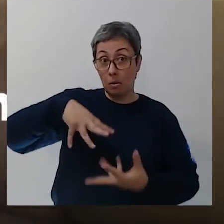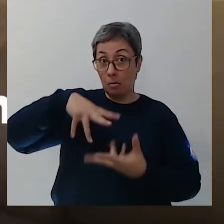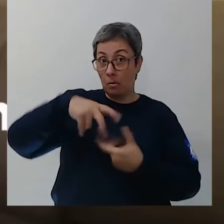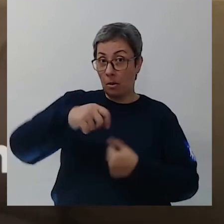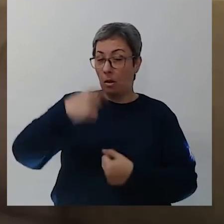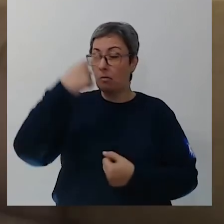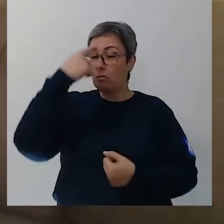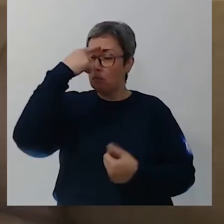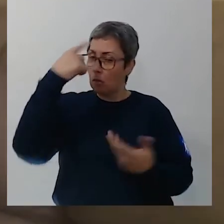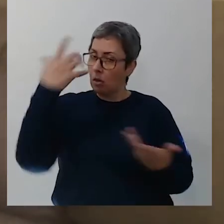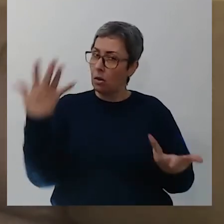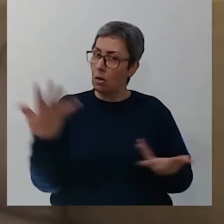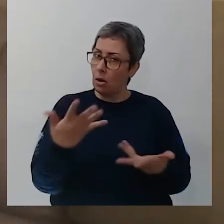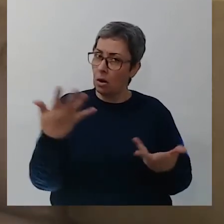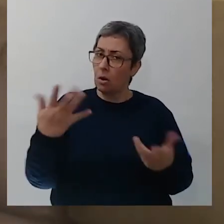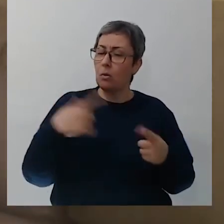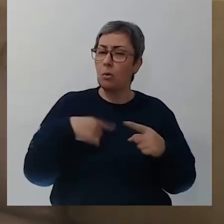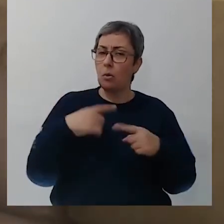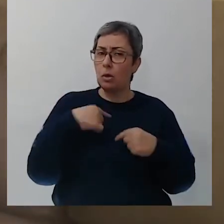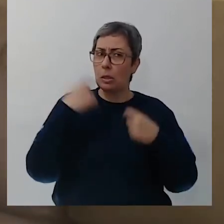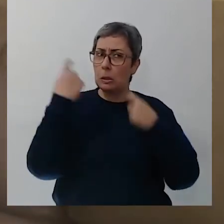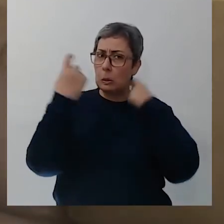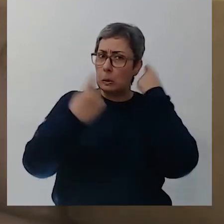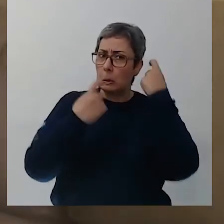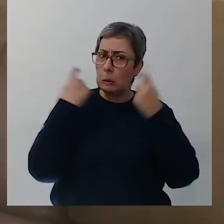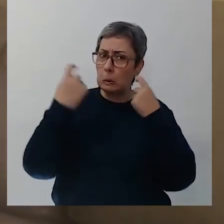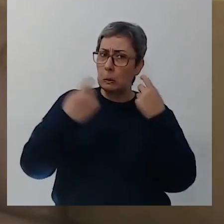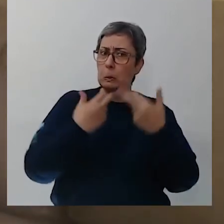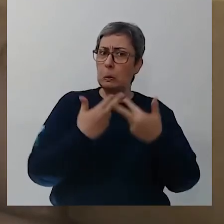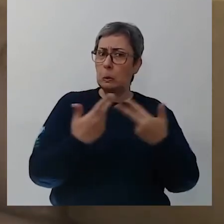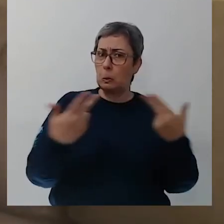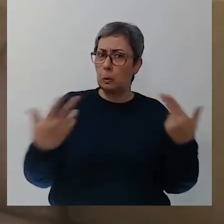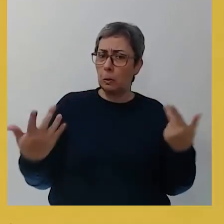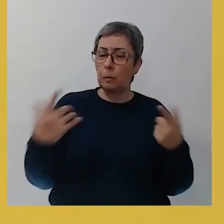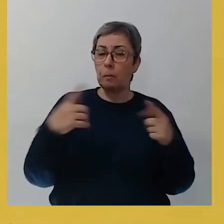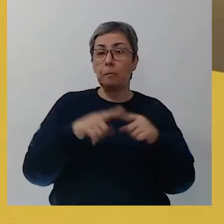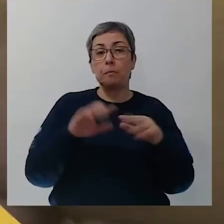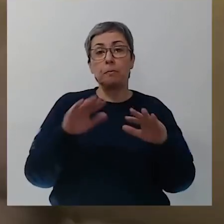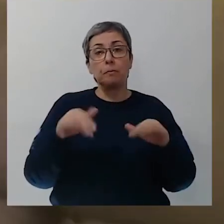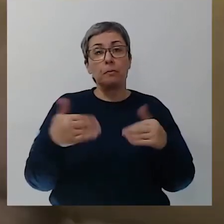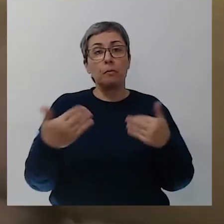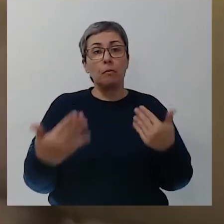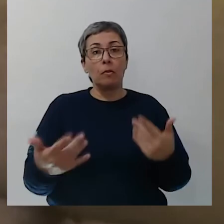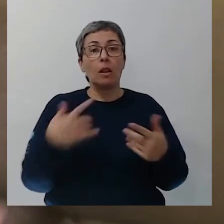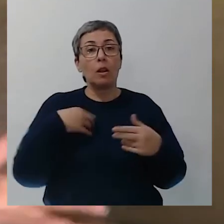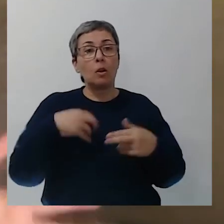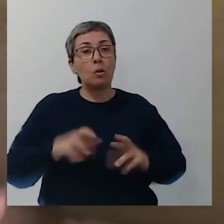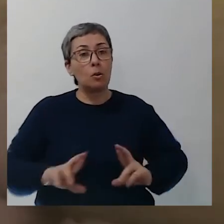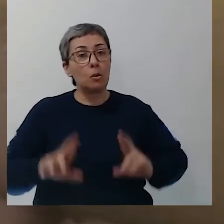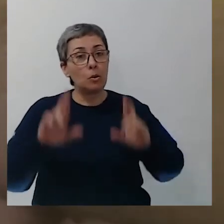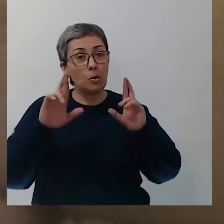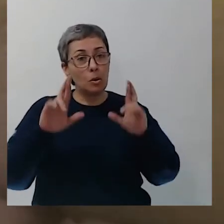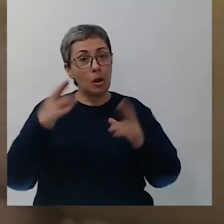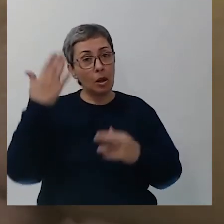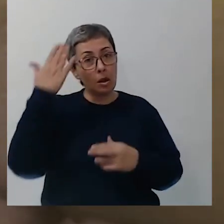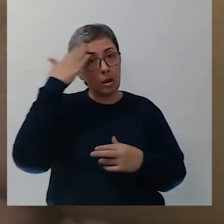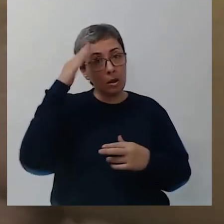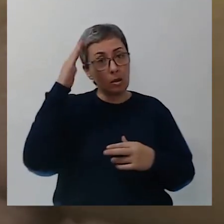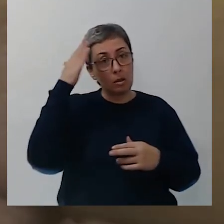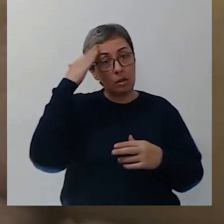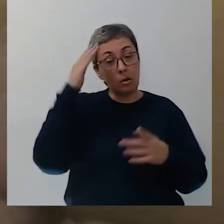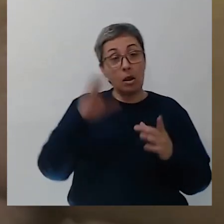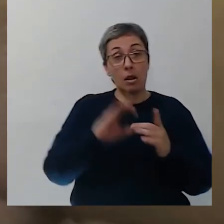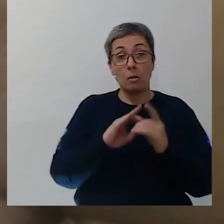parou para pensar nisso? É por isso que essa questão preocupa muita gente. Então, pessoal, espero que vocês tenham